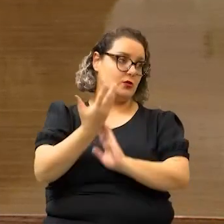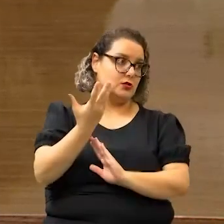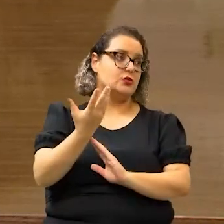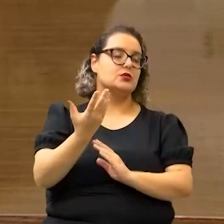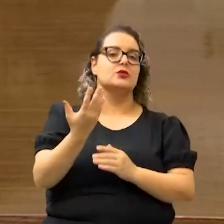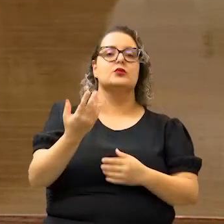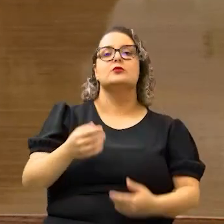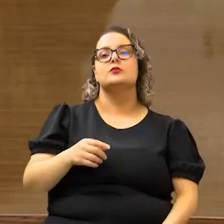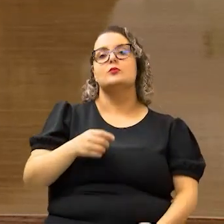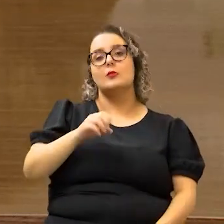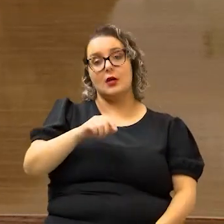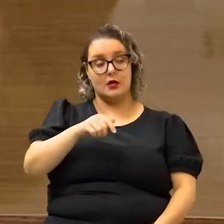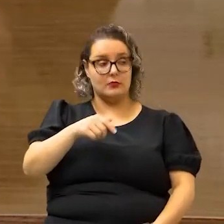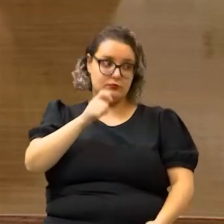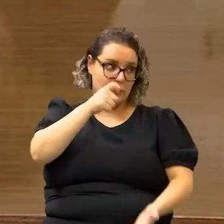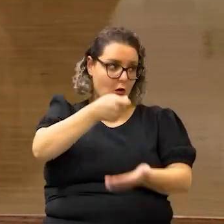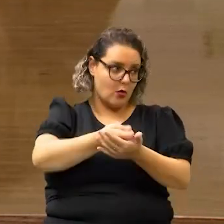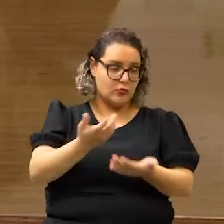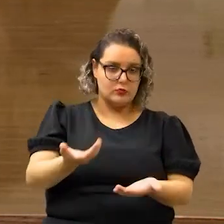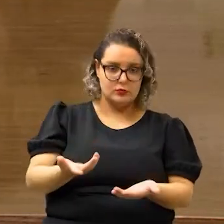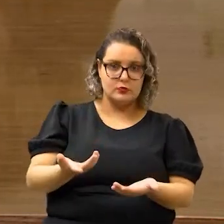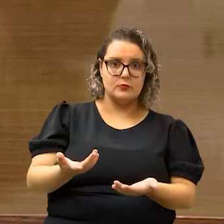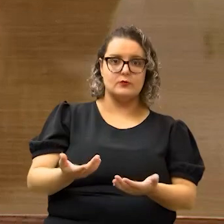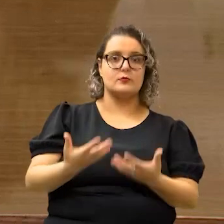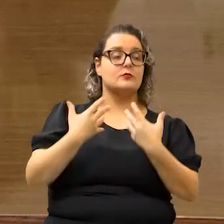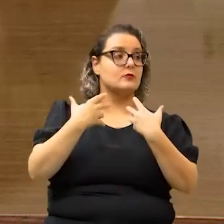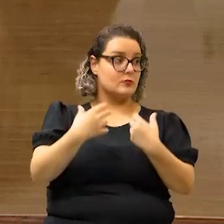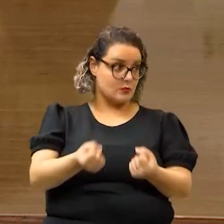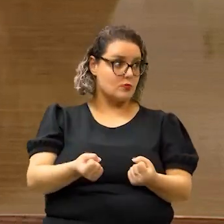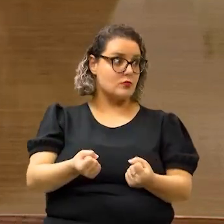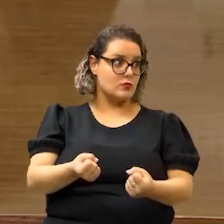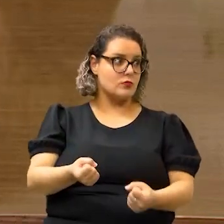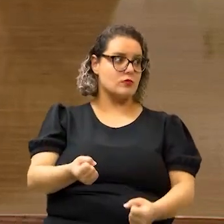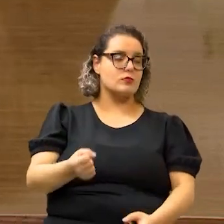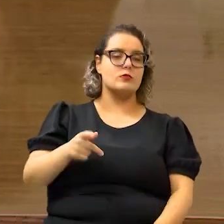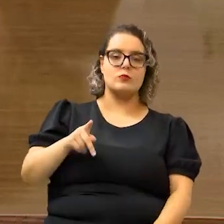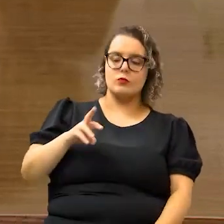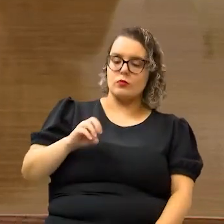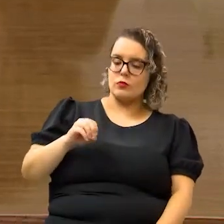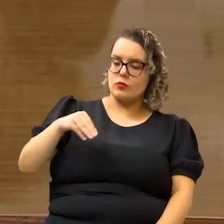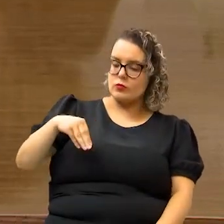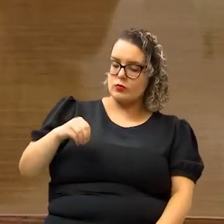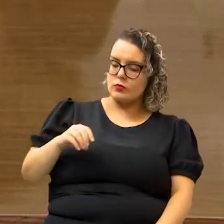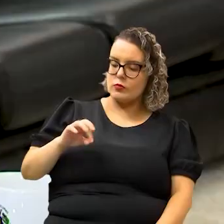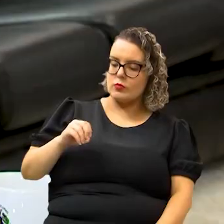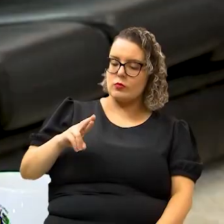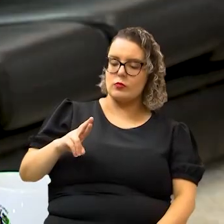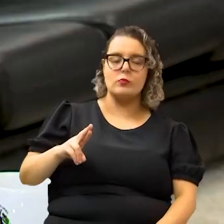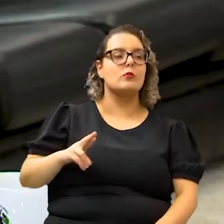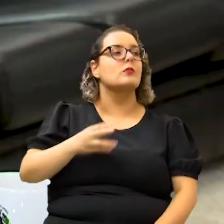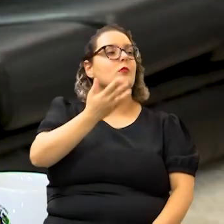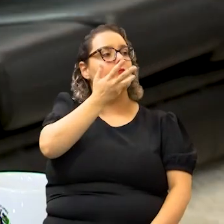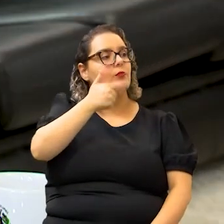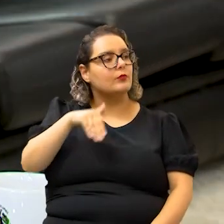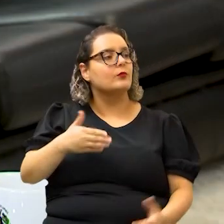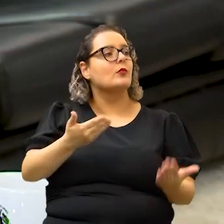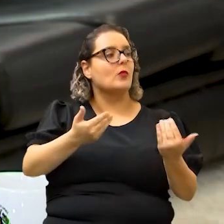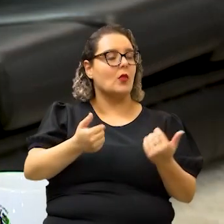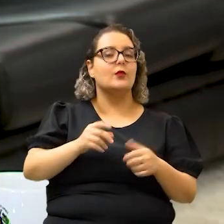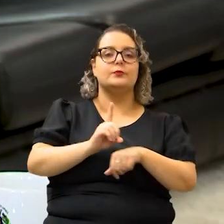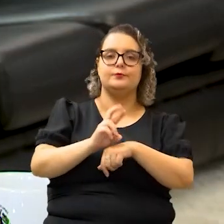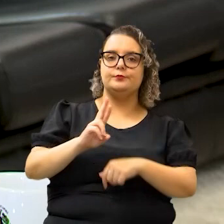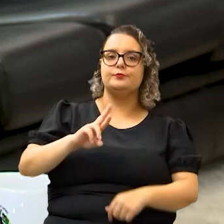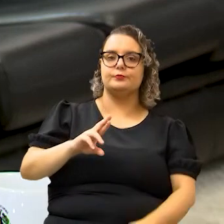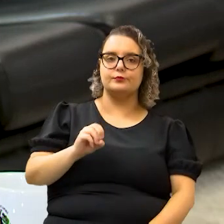essa ideia surgiu, né, de uma questão de ordem, né, que nós recebemos o promotor da infância e da juventude,